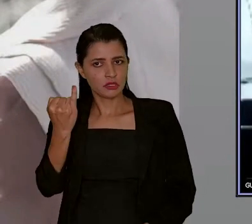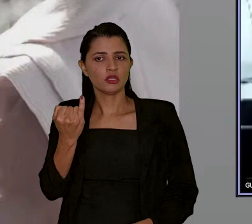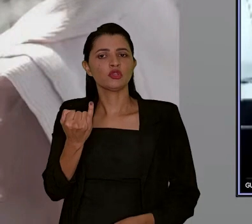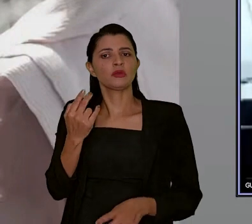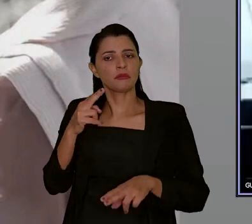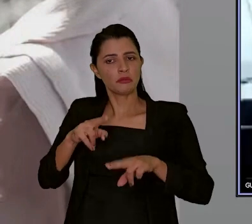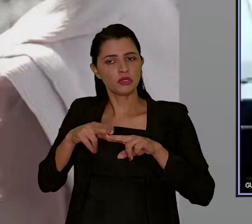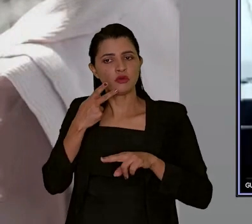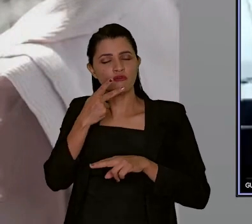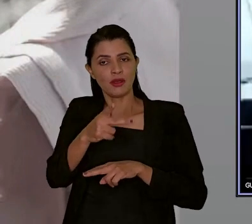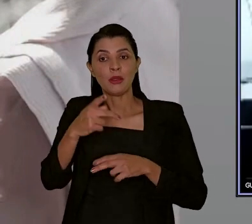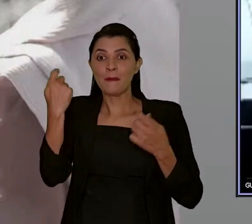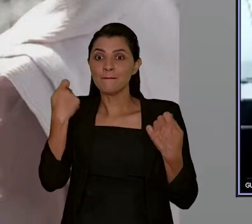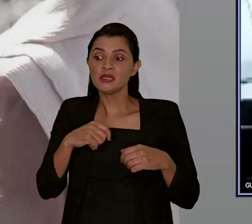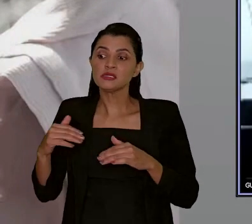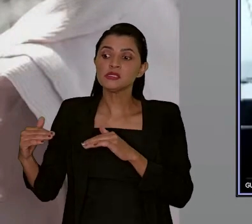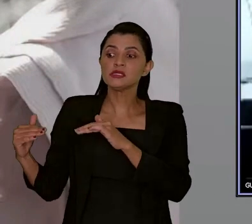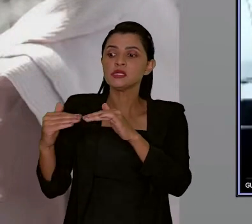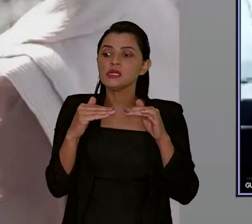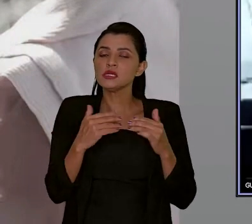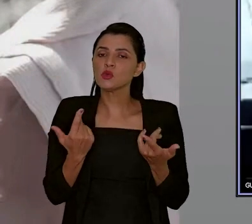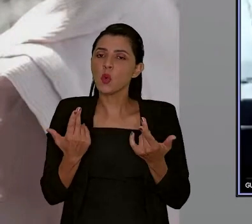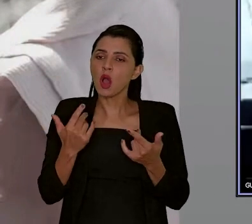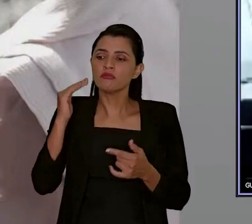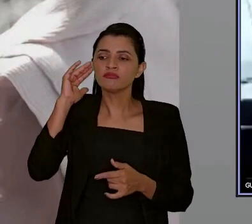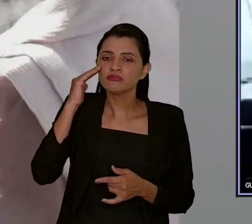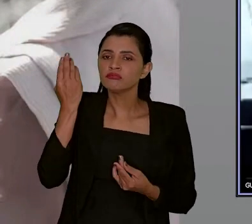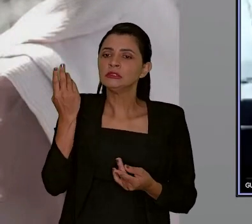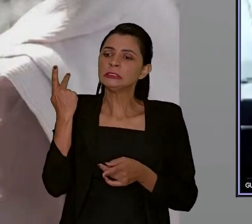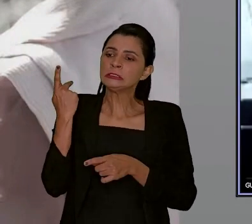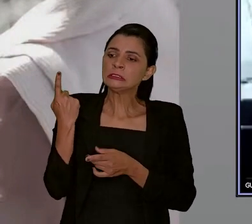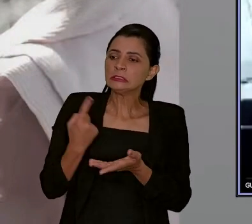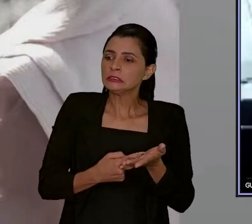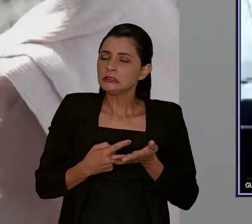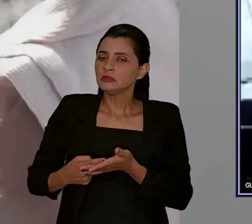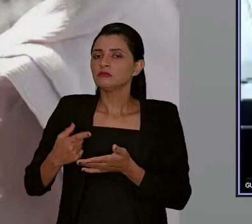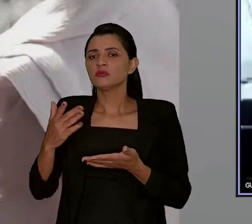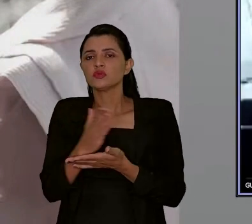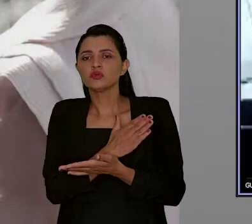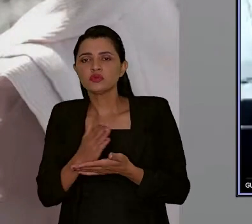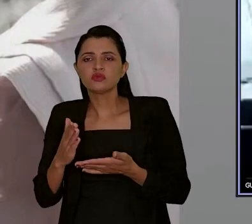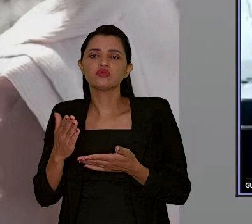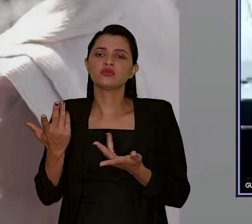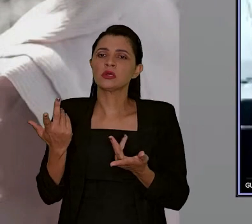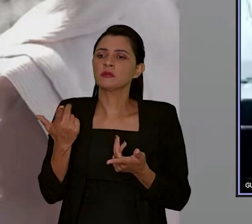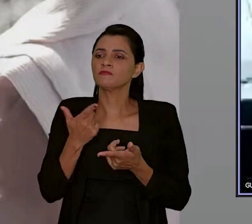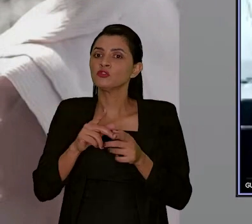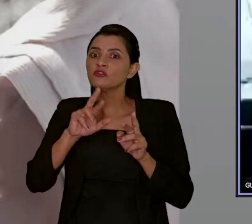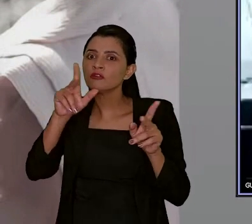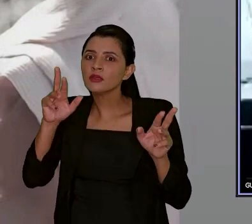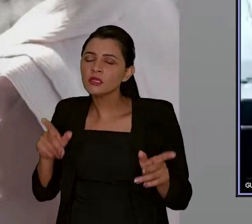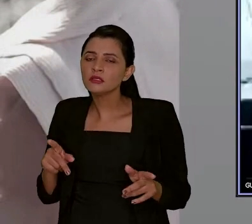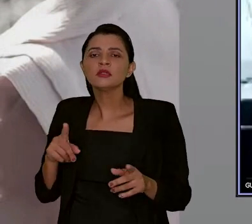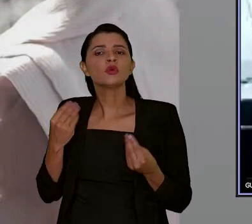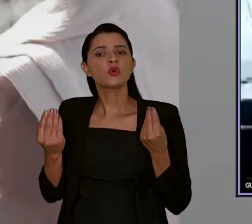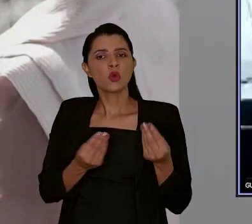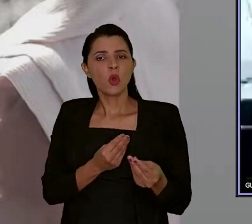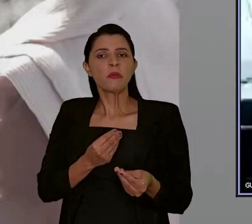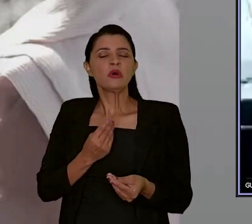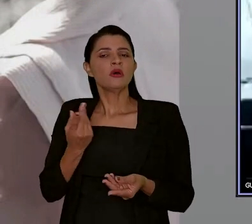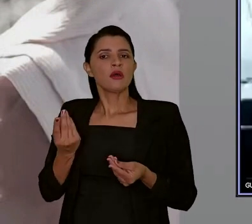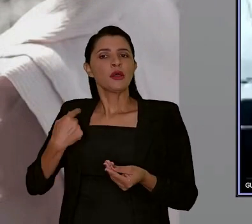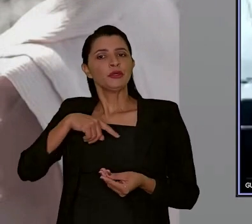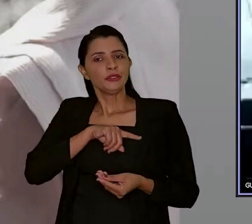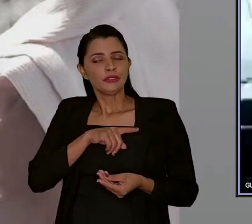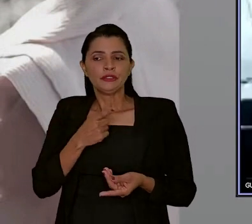no entendimento e reconhecimento de certos fenômenos e institutos jurídicos, sob pena de nós continuarmos trabalhando fora do contexto